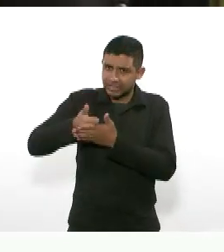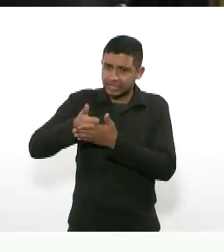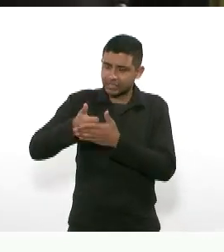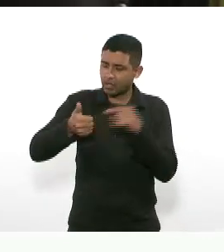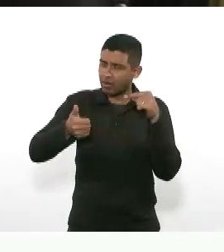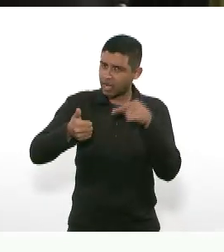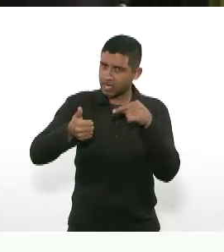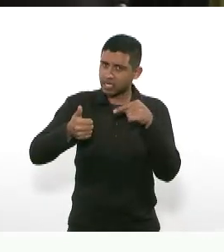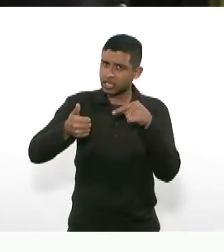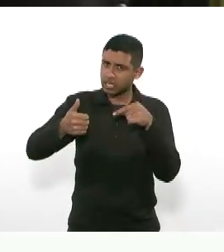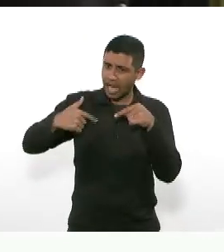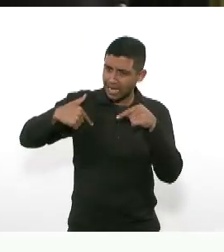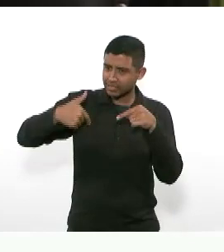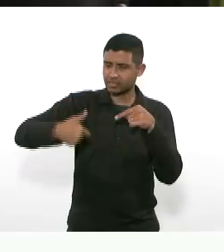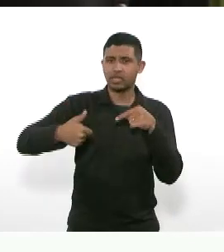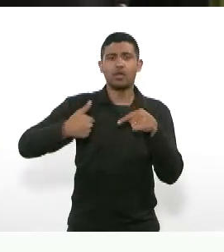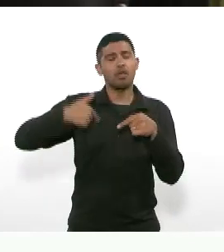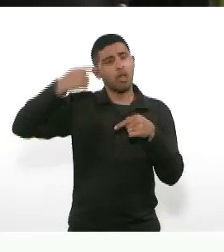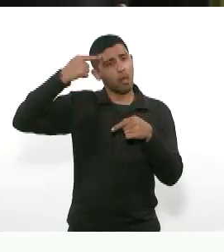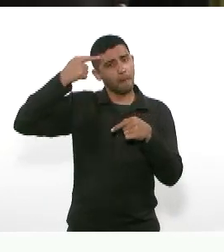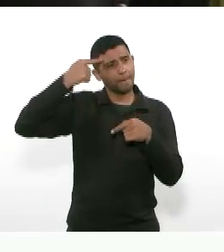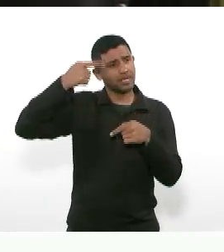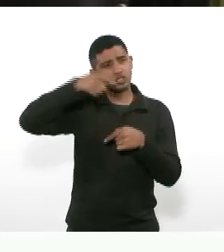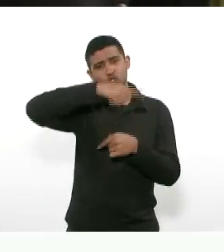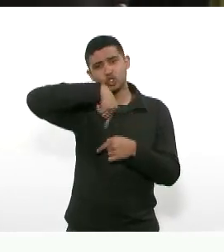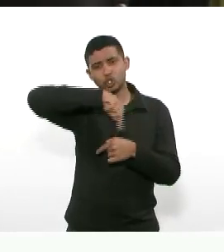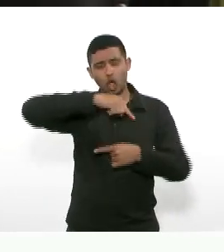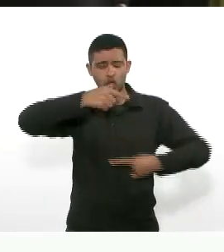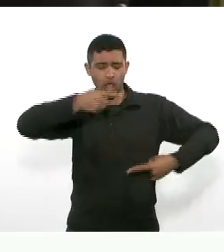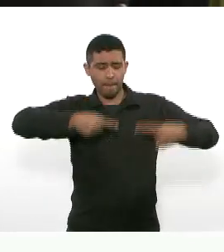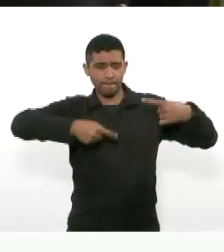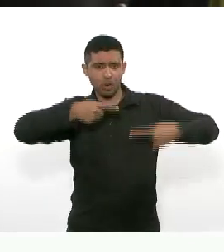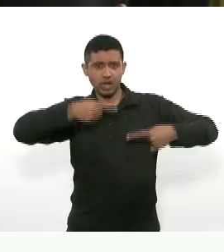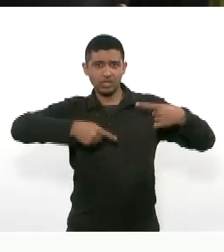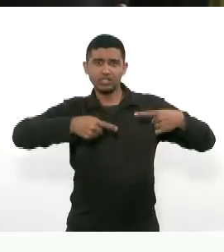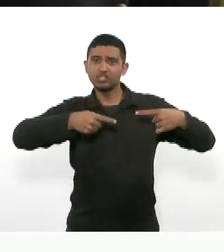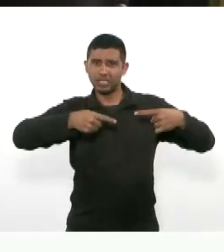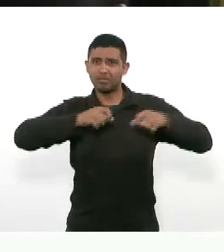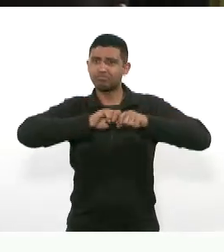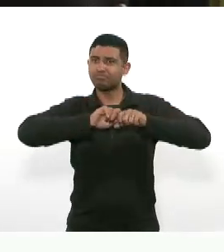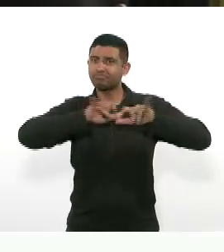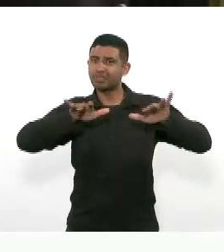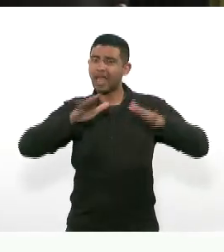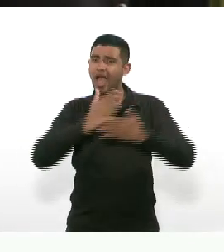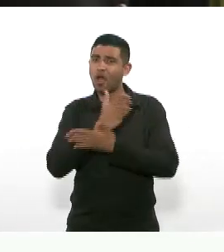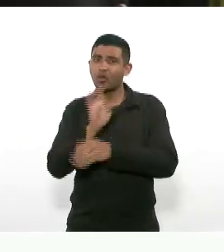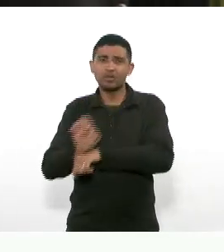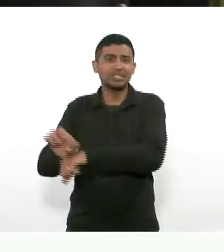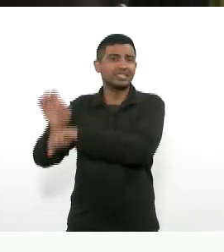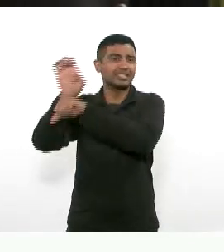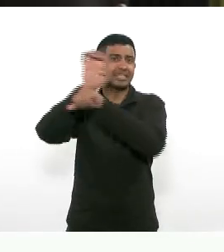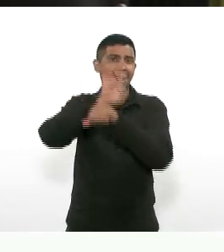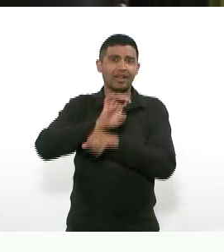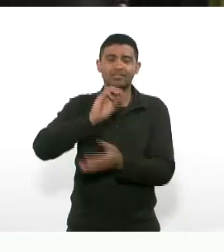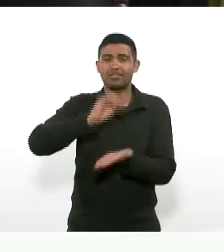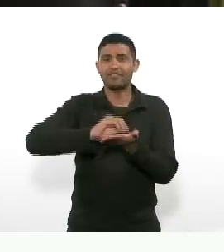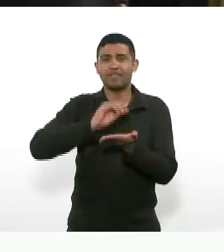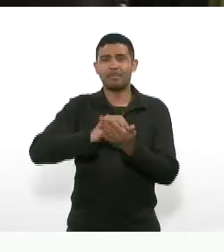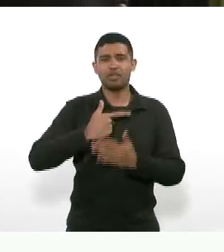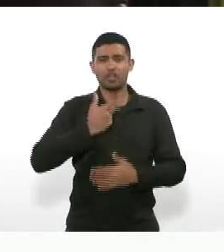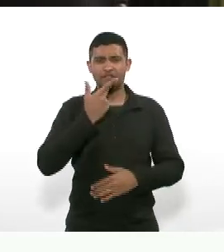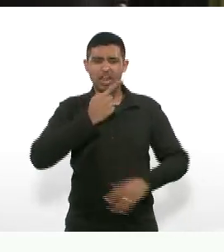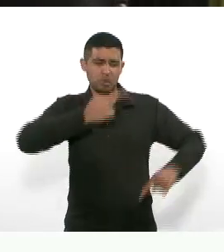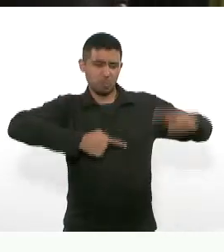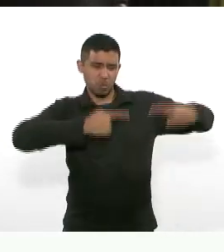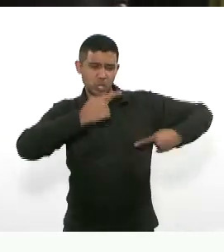penso que nós estamos alçando a política para o status que ela tem que ter, que não é da política partidária do